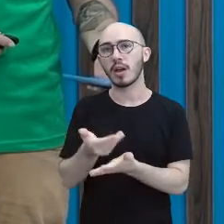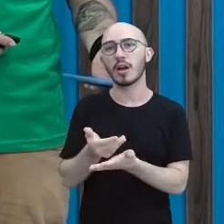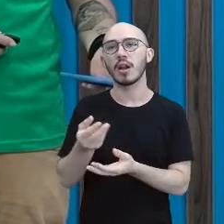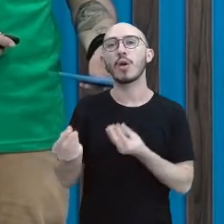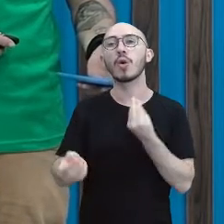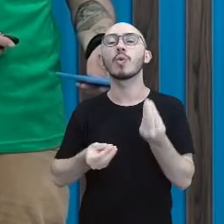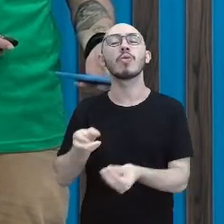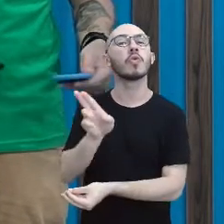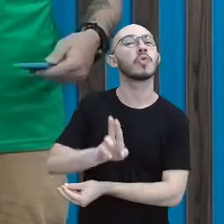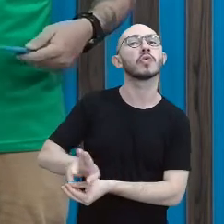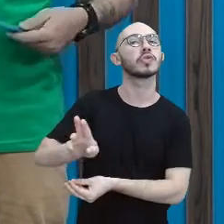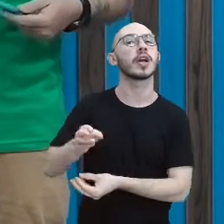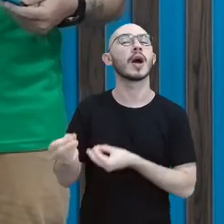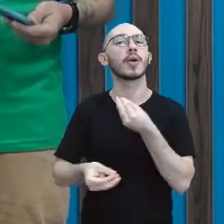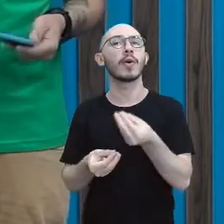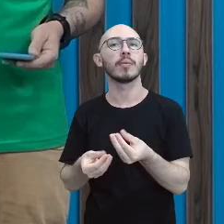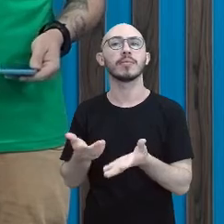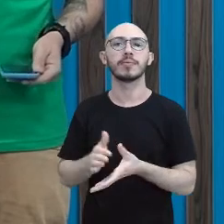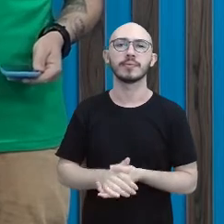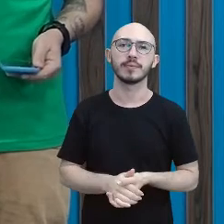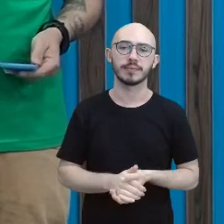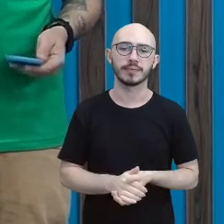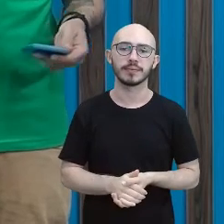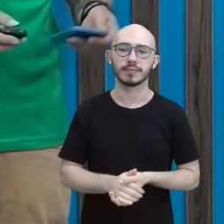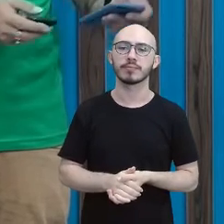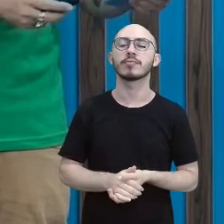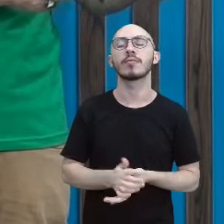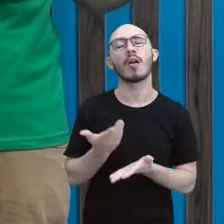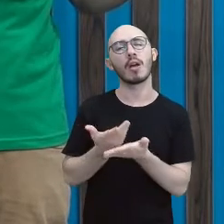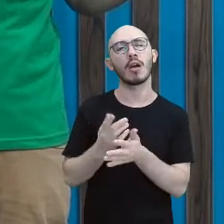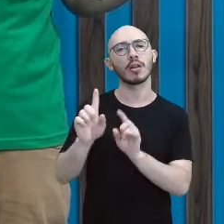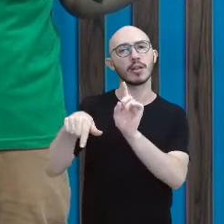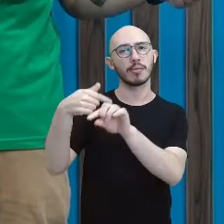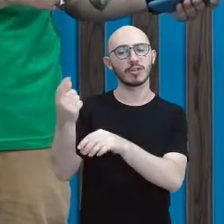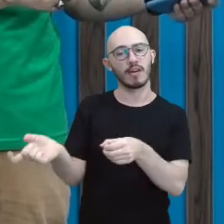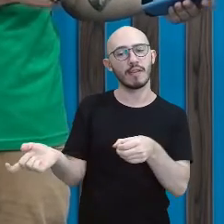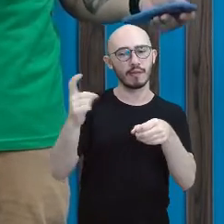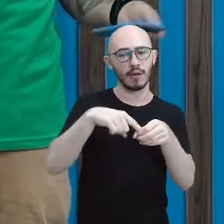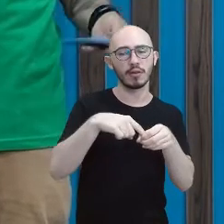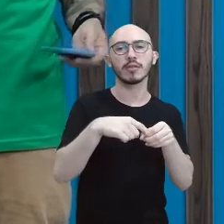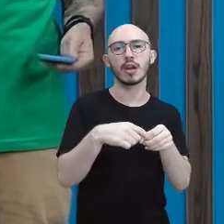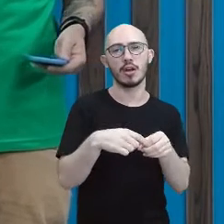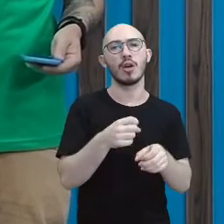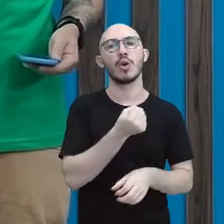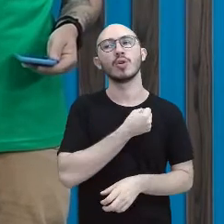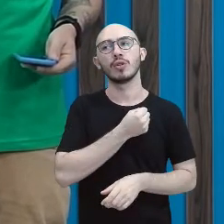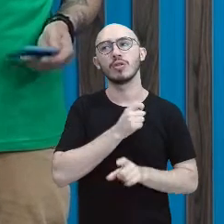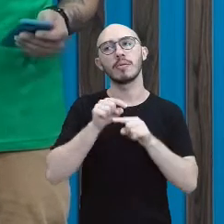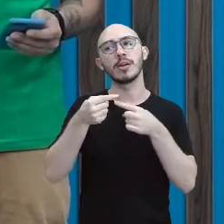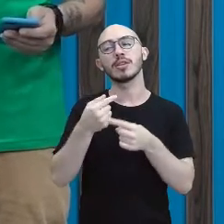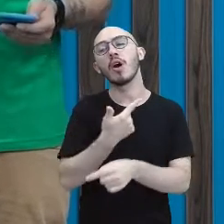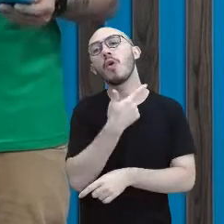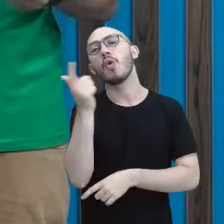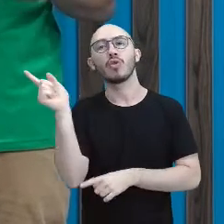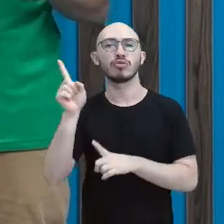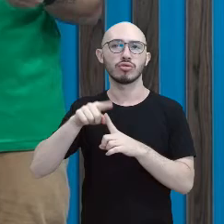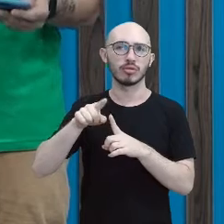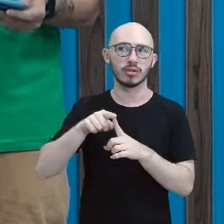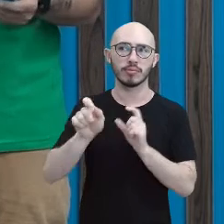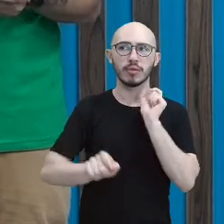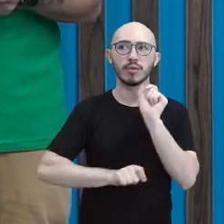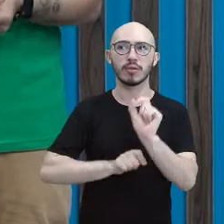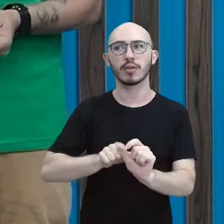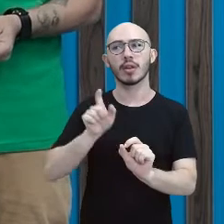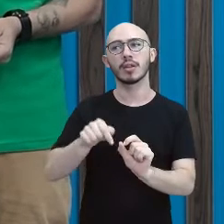essas situações, tá certo? Ou seja, manipular. E na próxima aula a gente vai voltar com aqueles valores, só que numa outra situação, trabalhar com